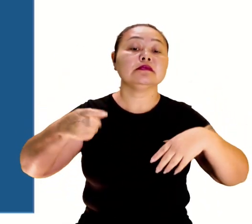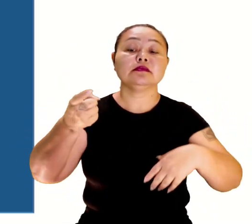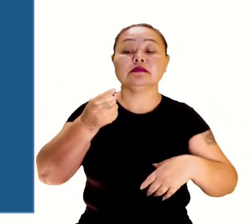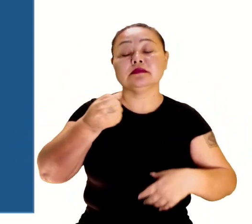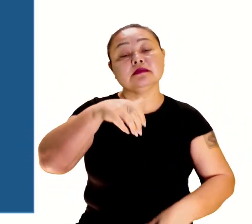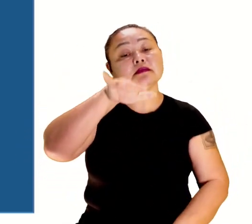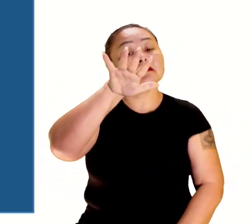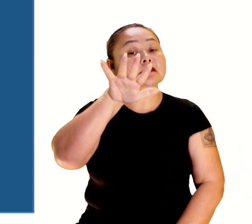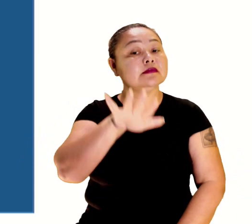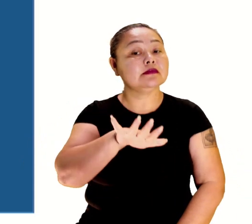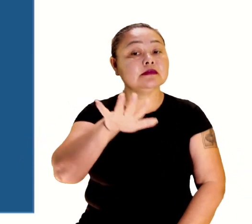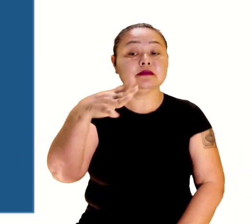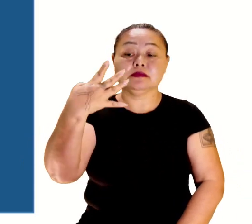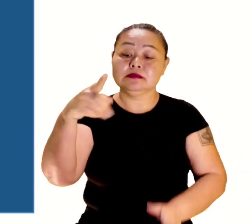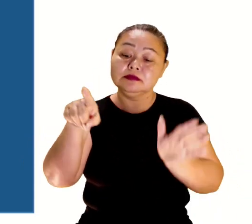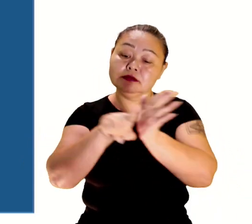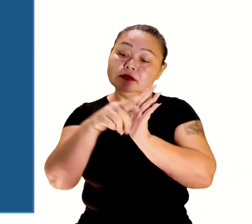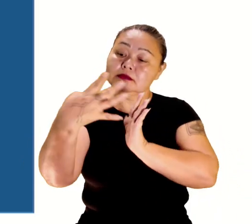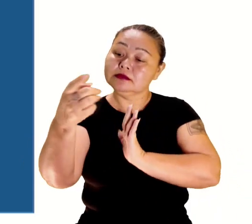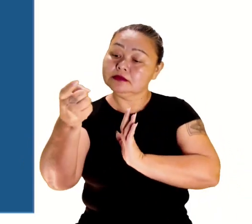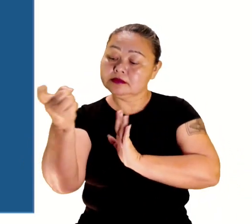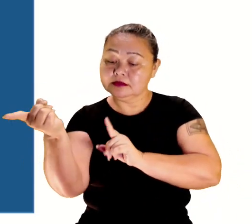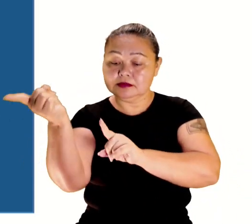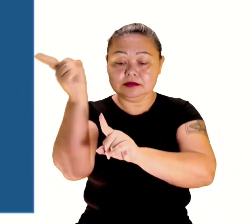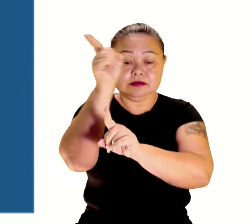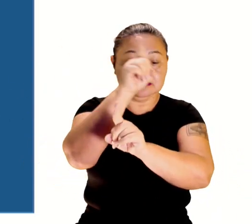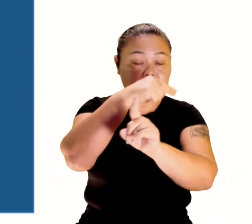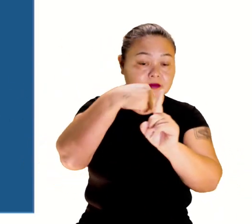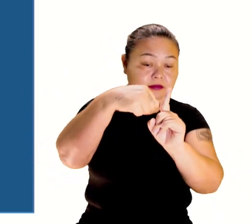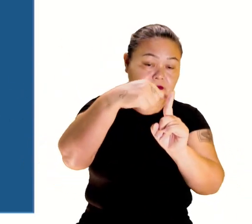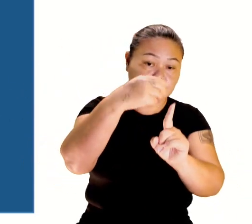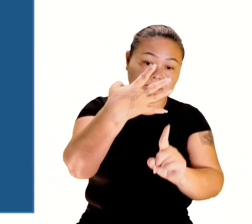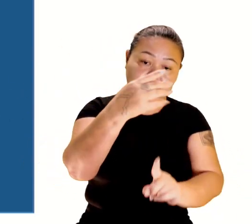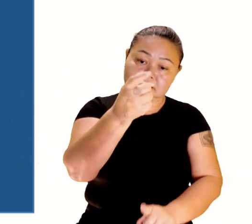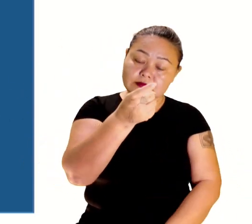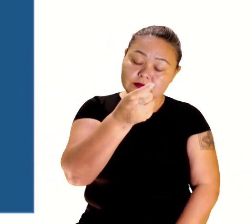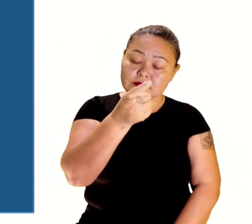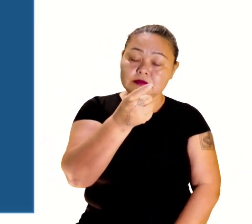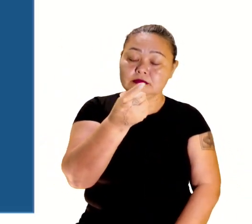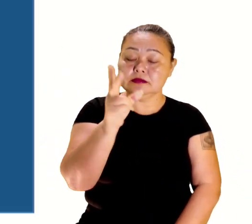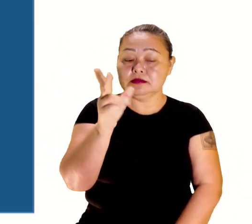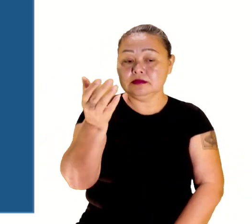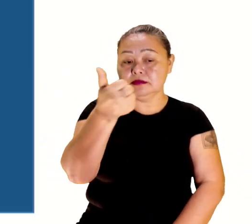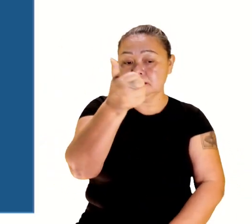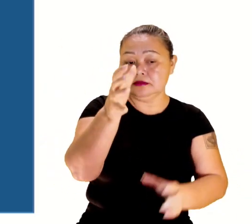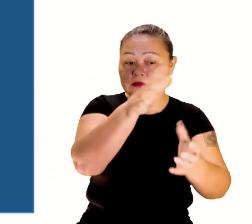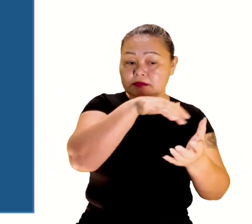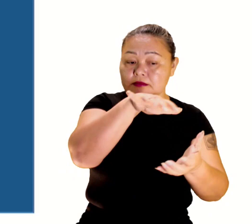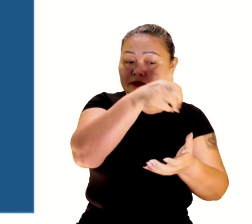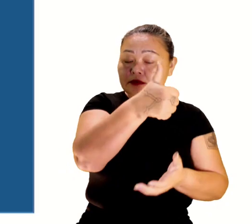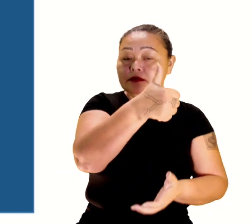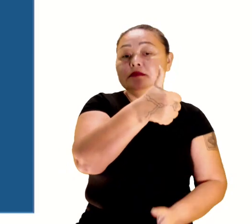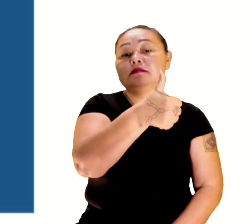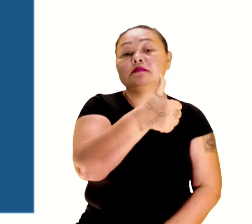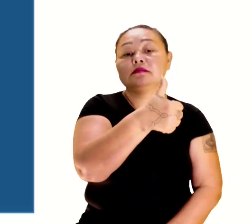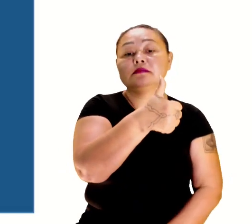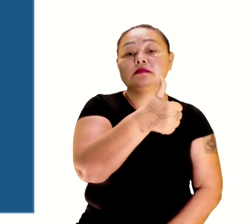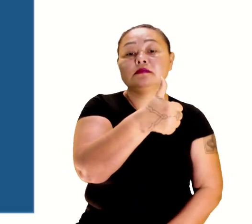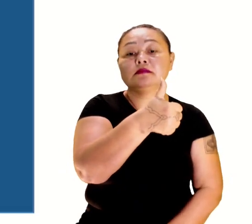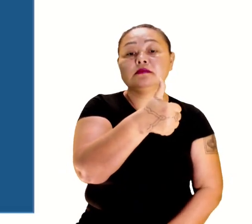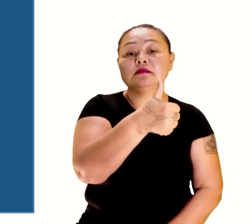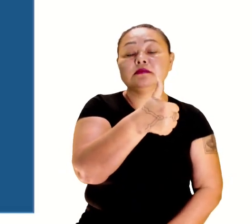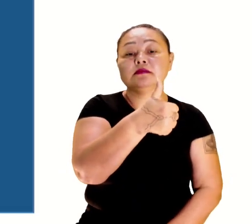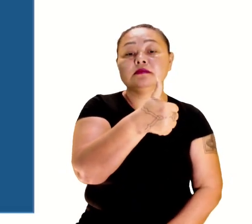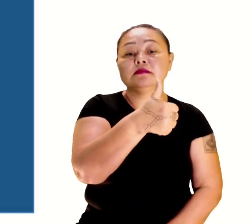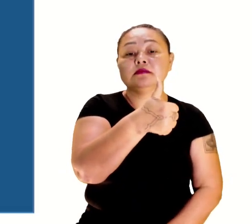lado, continua. O menos 4x tem que passar para o mais 4x, porque tem que ir para o primeiro membro, né? Vamos arrumar o sinalzinho aqui para